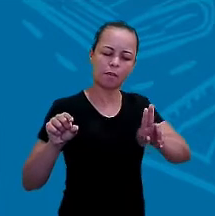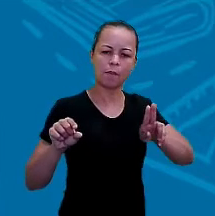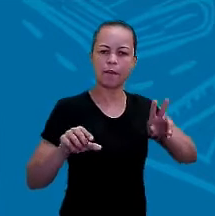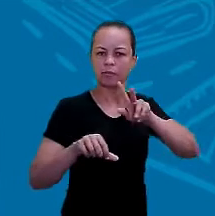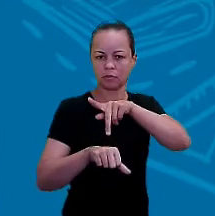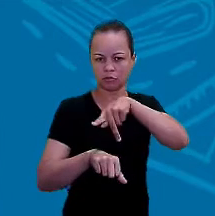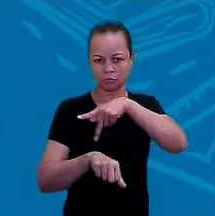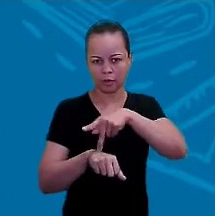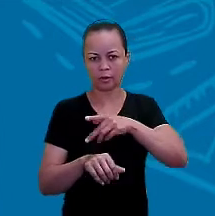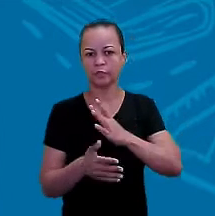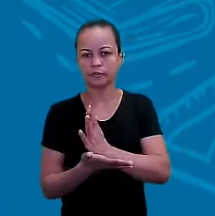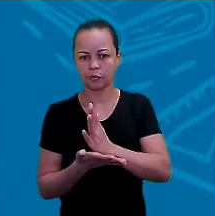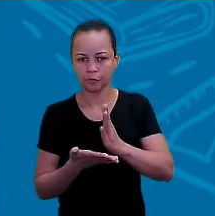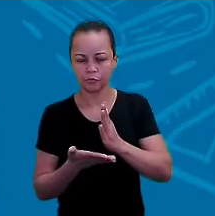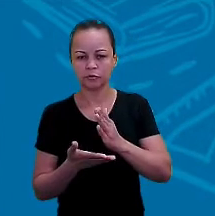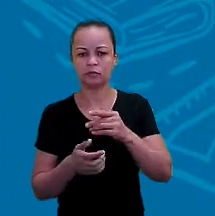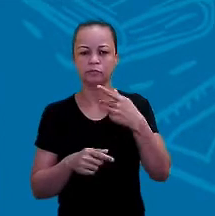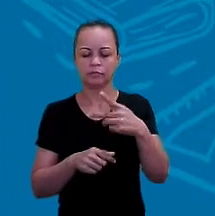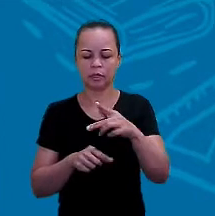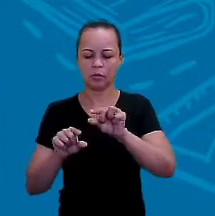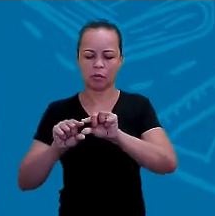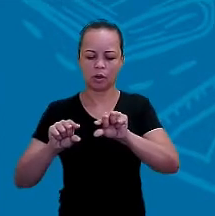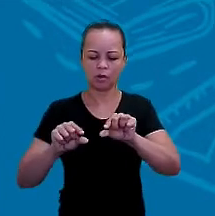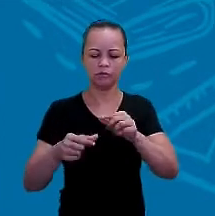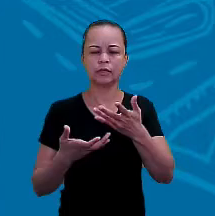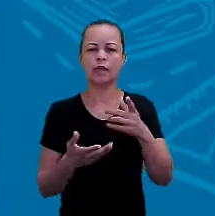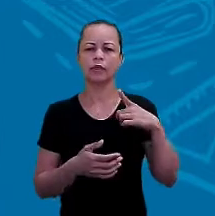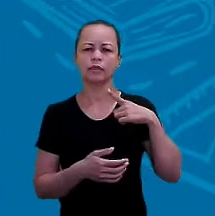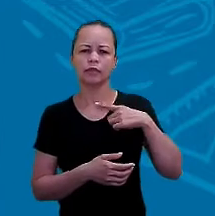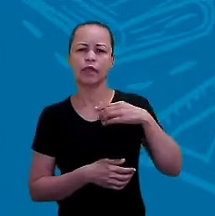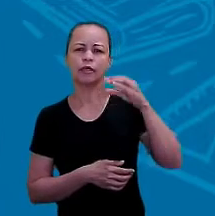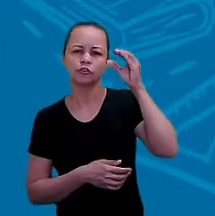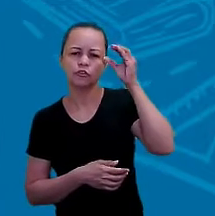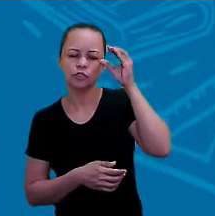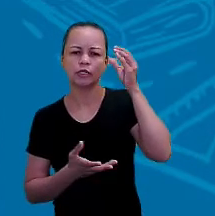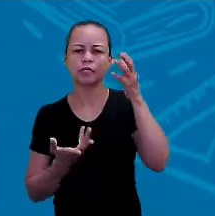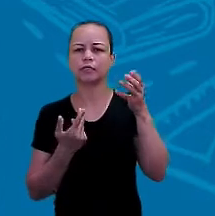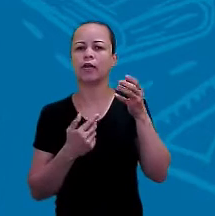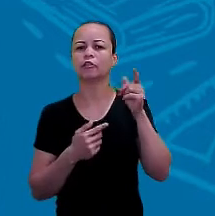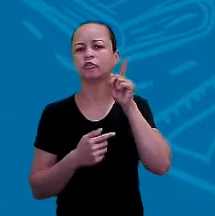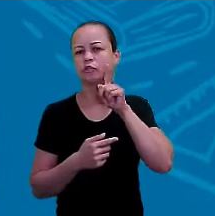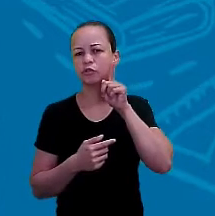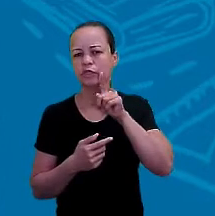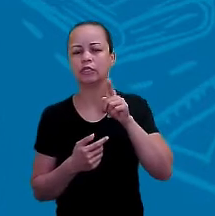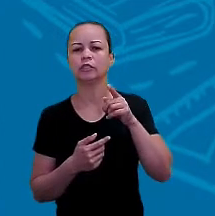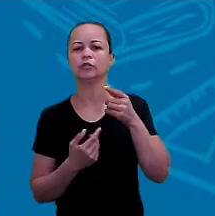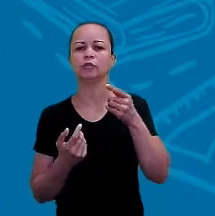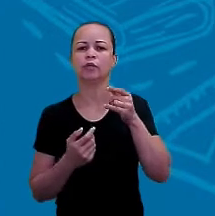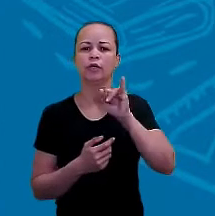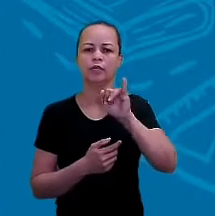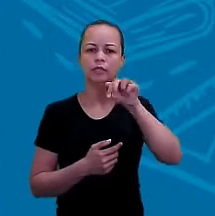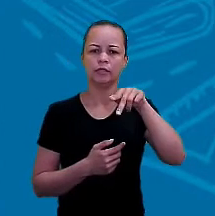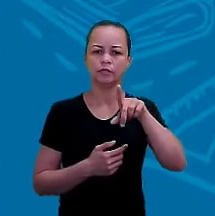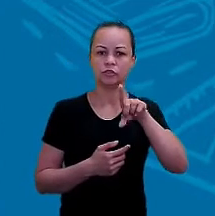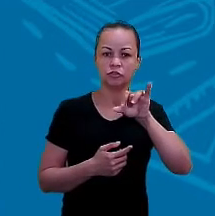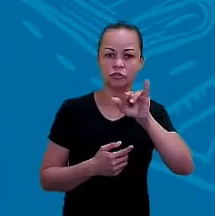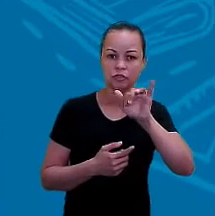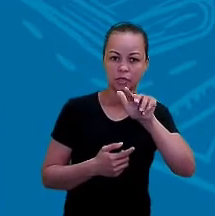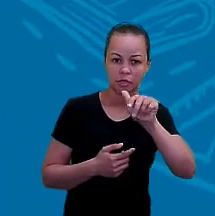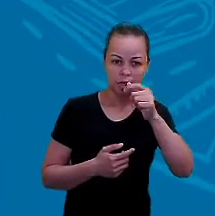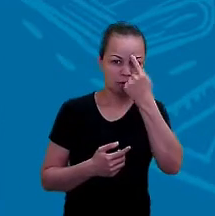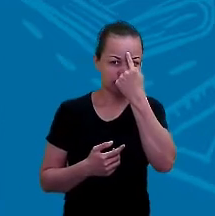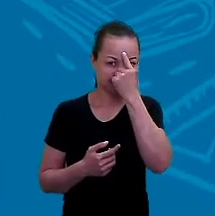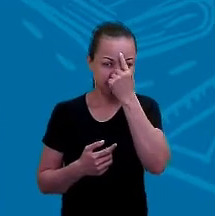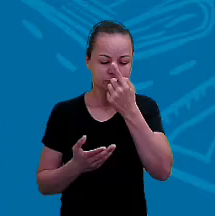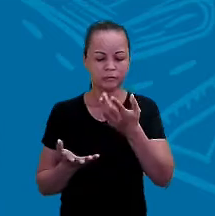países, tá? Na parte de baixo aí, ó. Eu tenho China, eu tenho Índia, eu tenho Estados Unidos, tudo assim embaixo. Já aqui